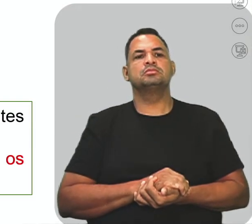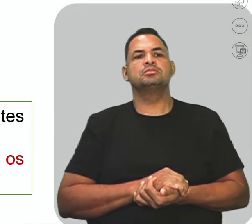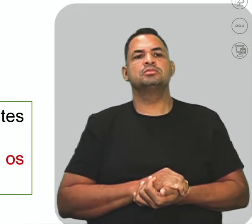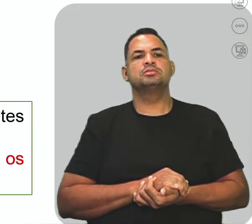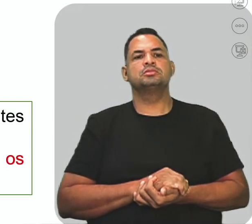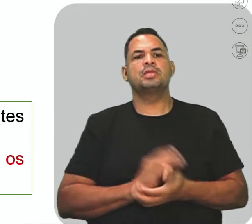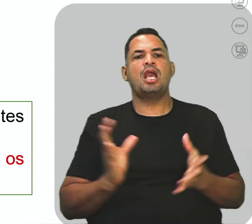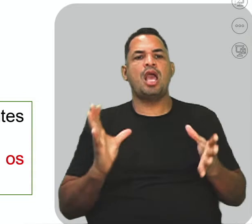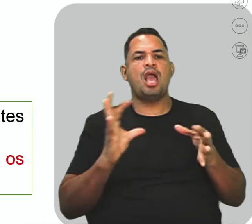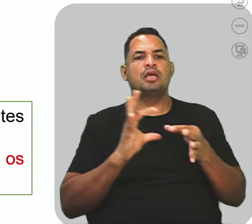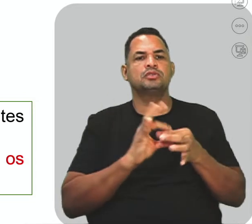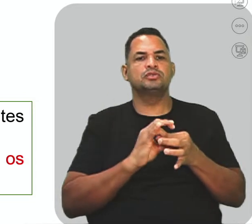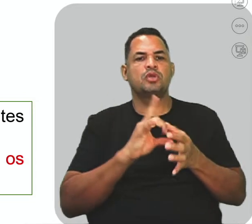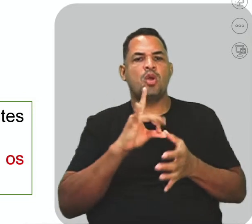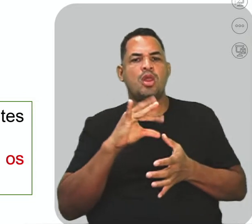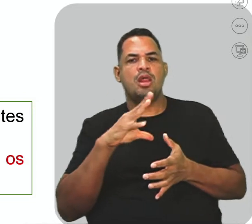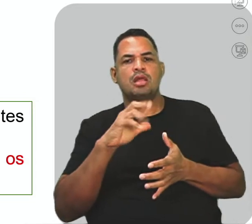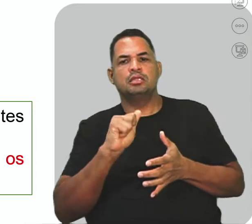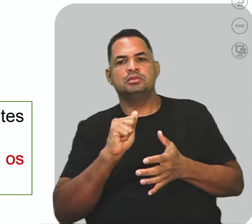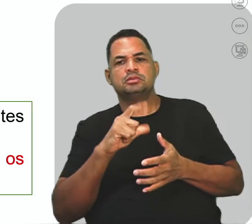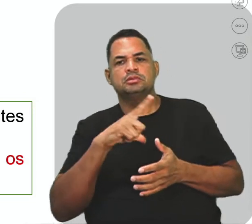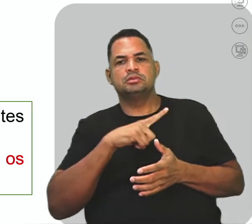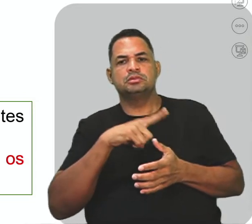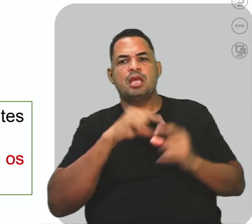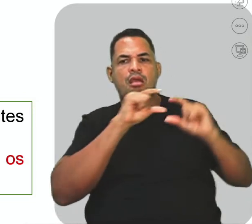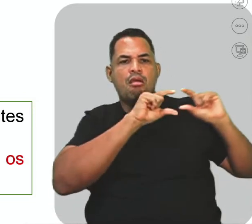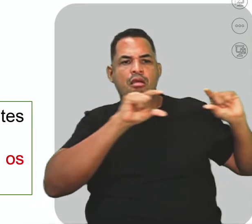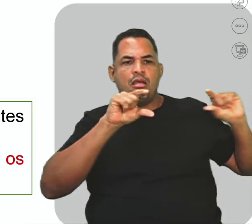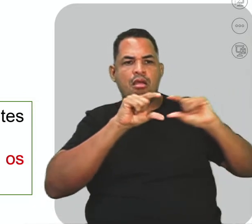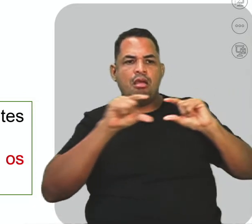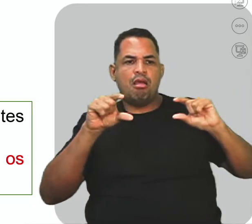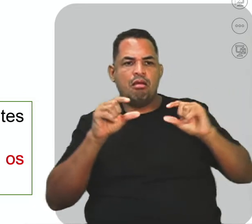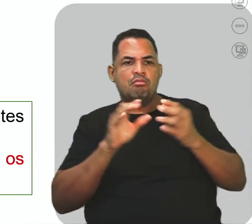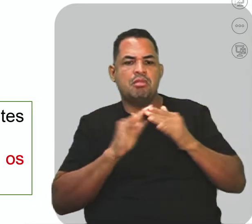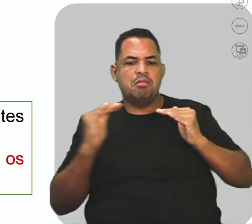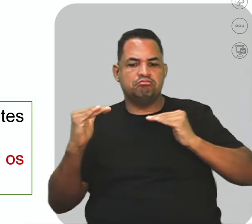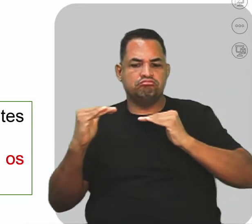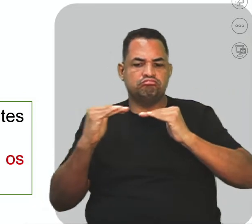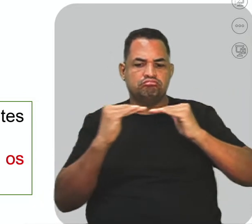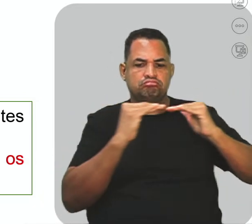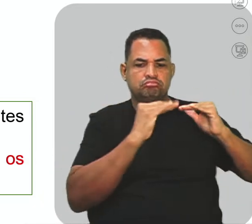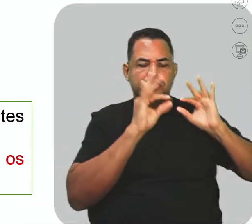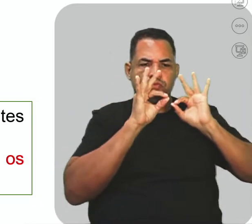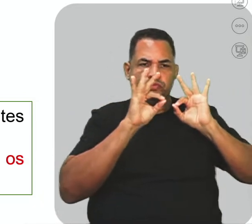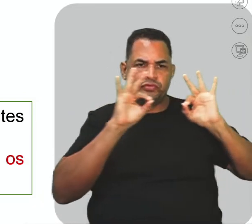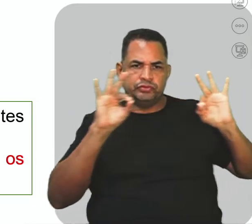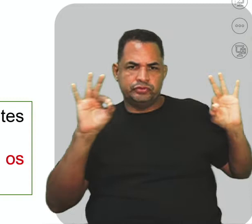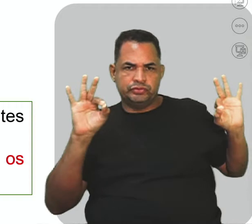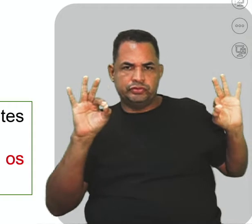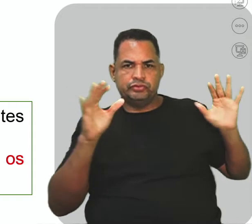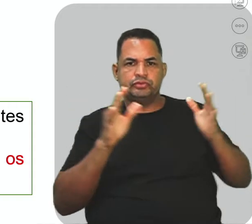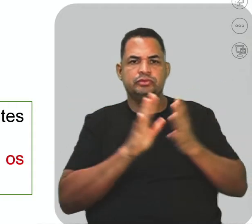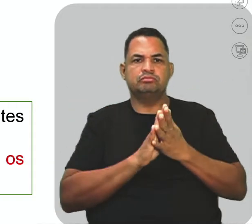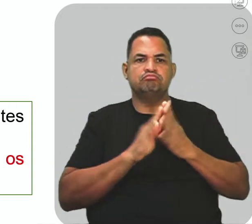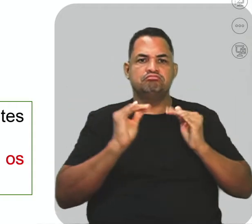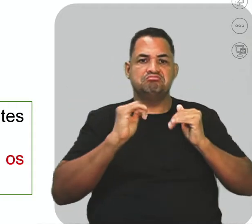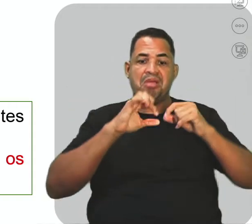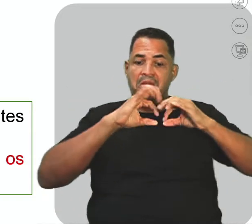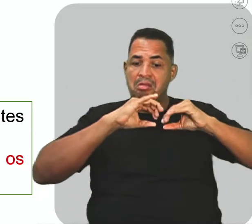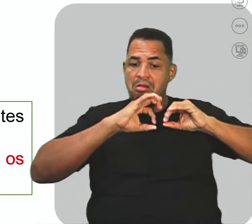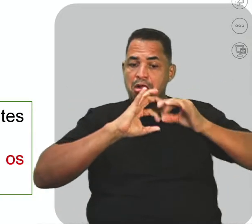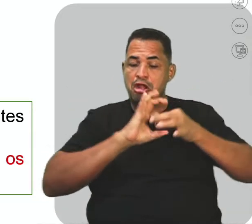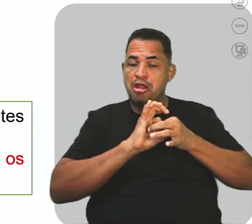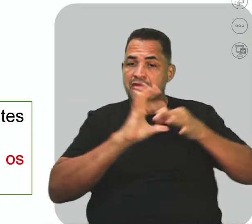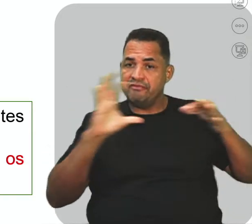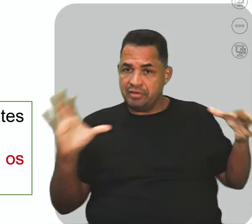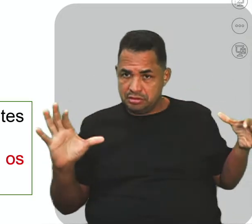conjunções coordenativas, elas agregam orações no mesmo nível sintático. Elas são